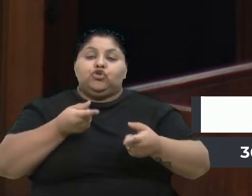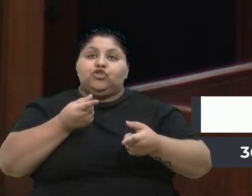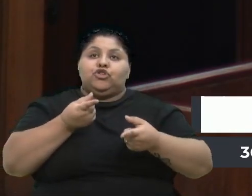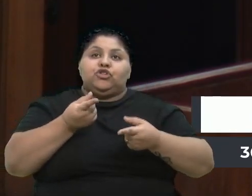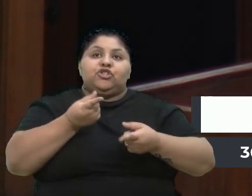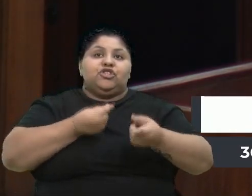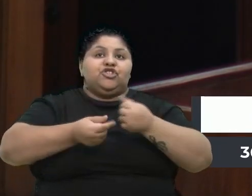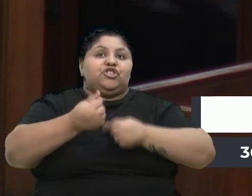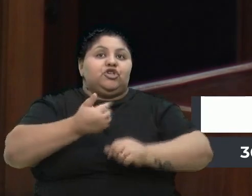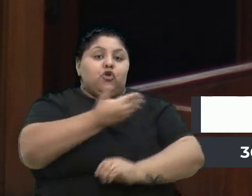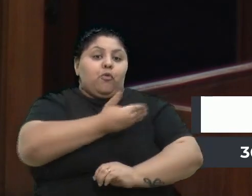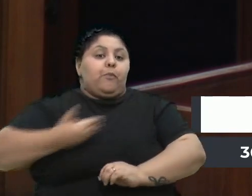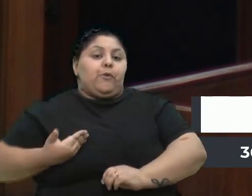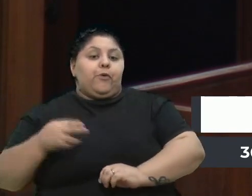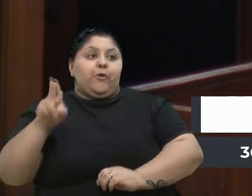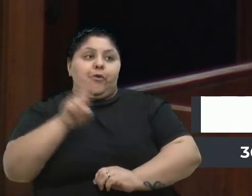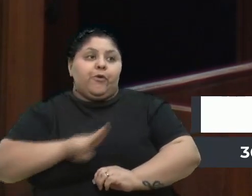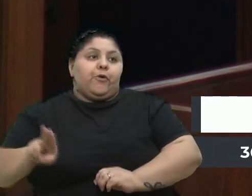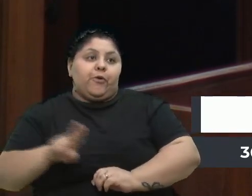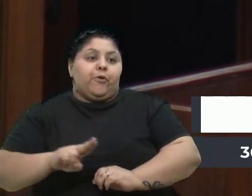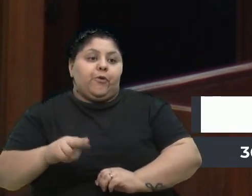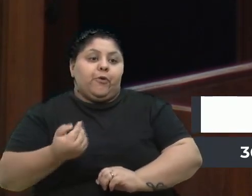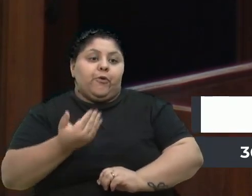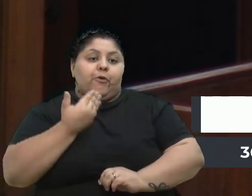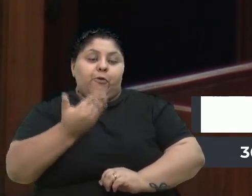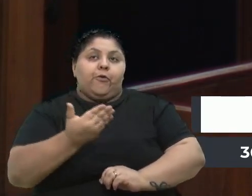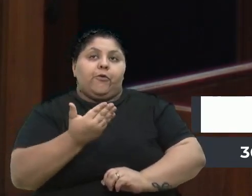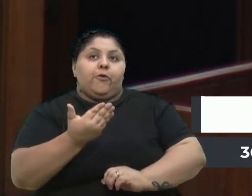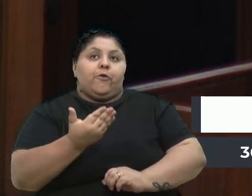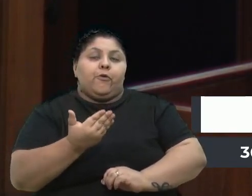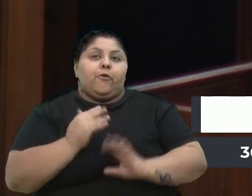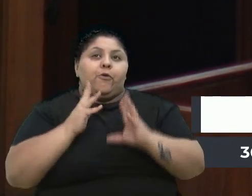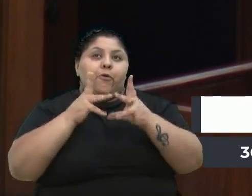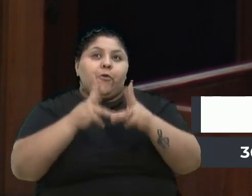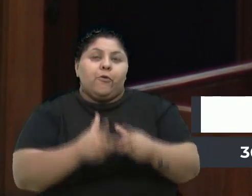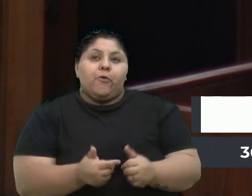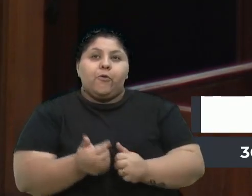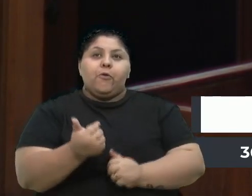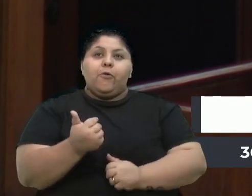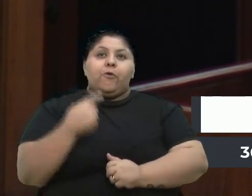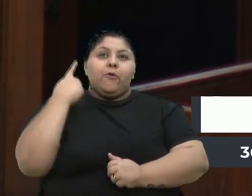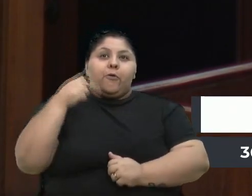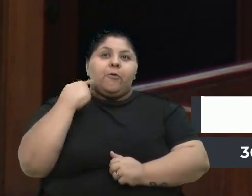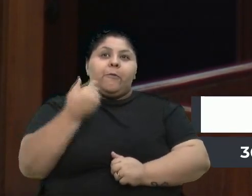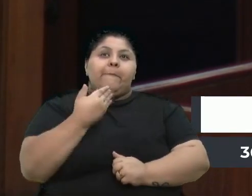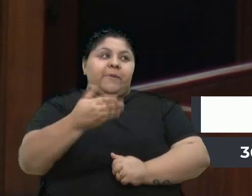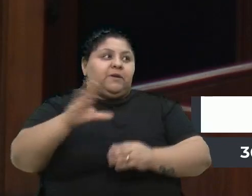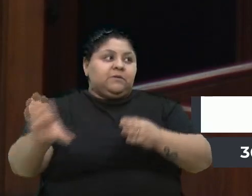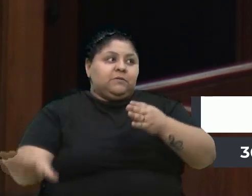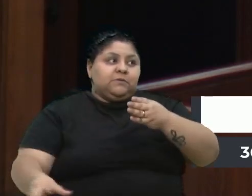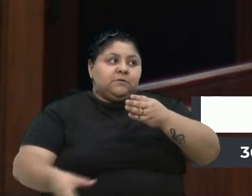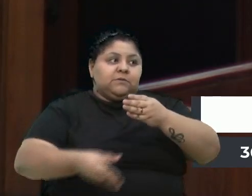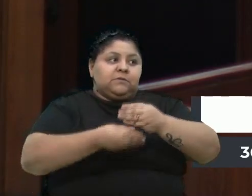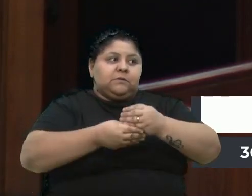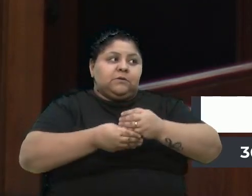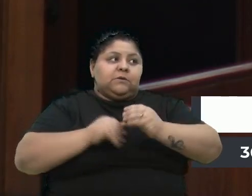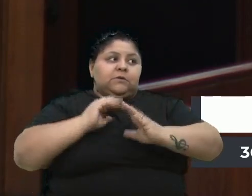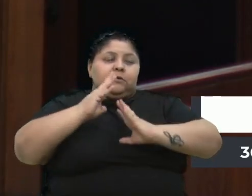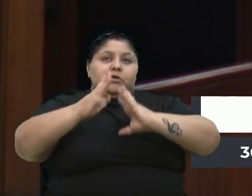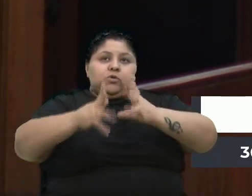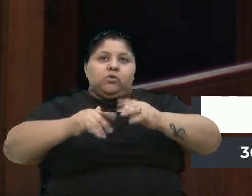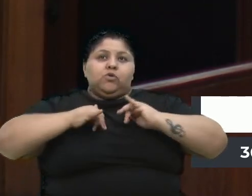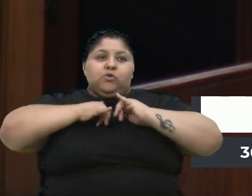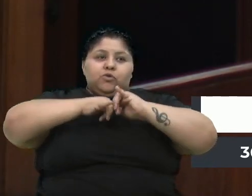público que foi utilizado, que foi solicitado, quantos vereadores foram pedir emendas em Brasília, quantas campanhas foram feitas,